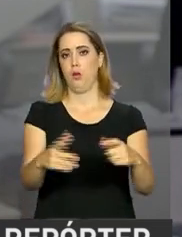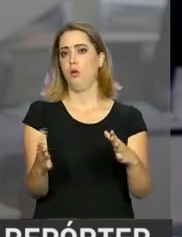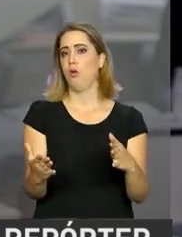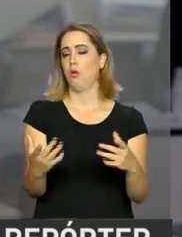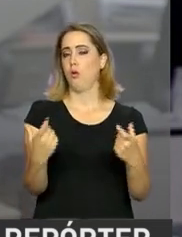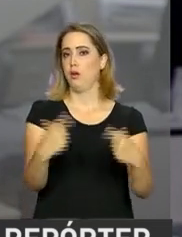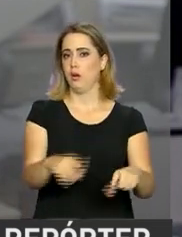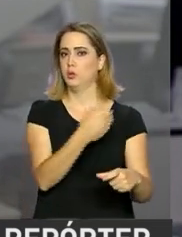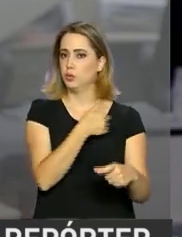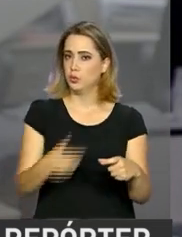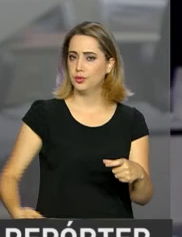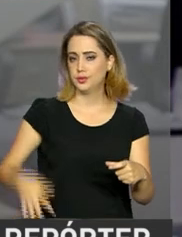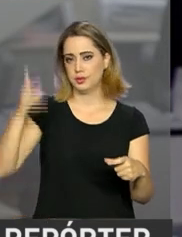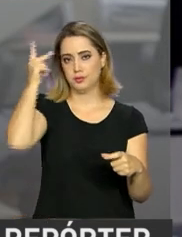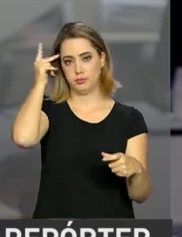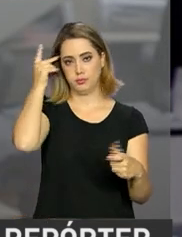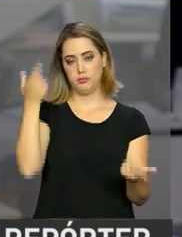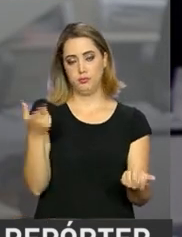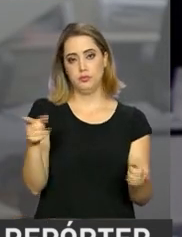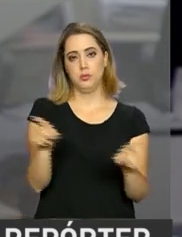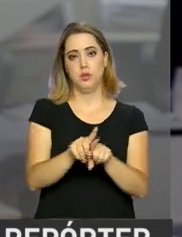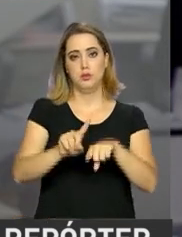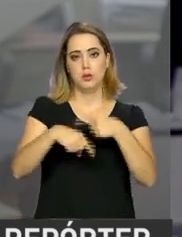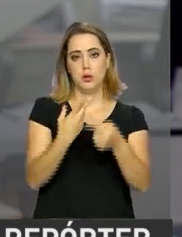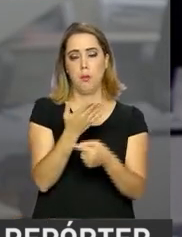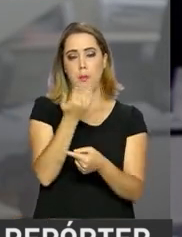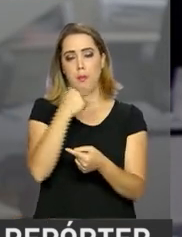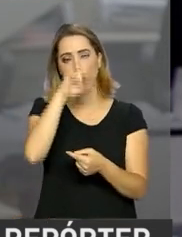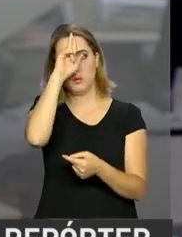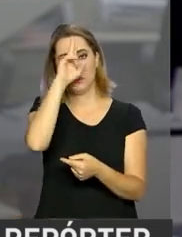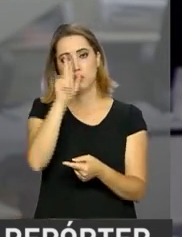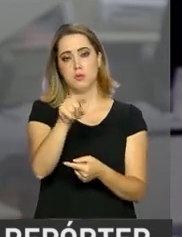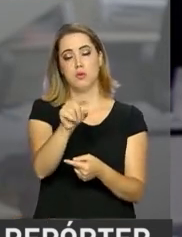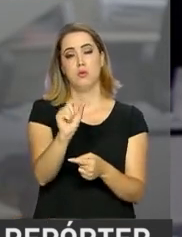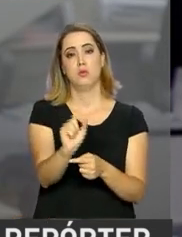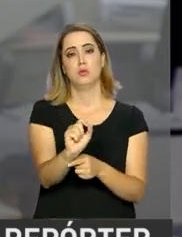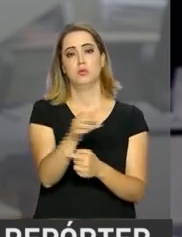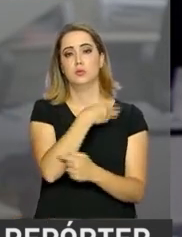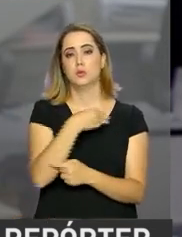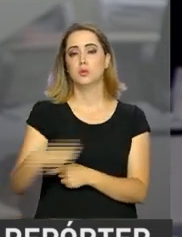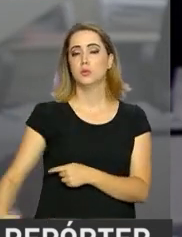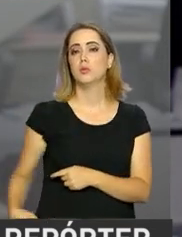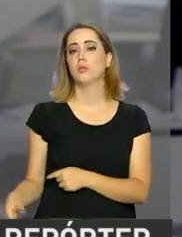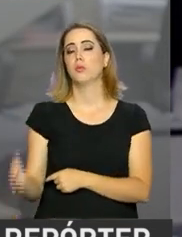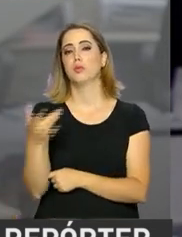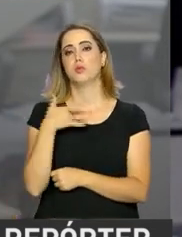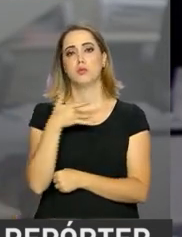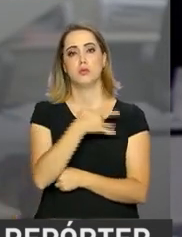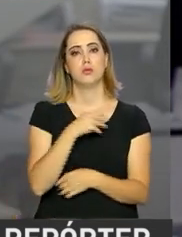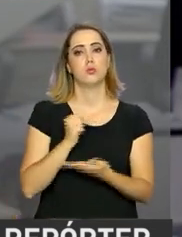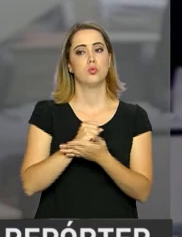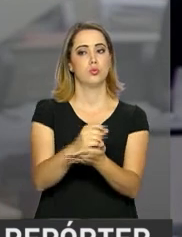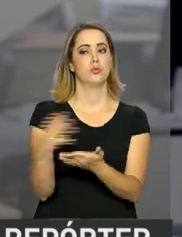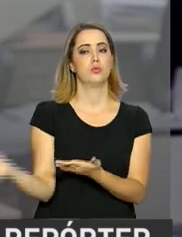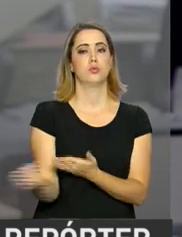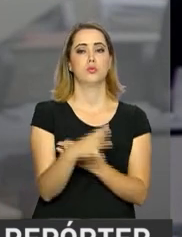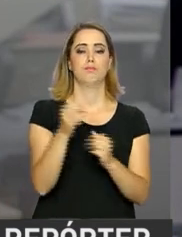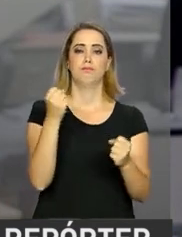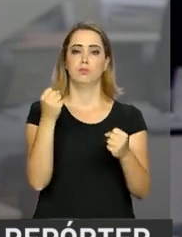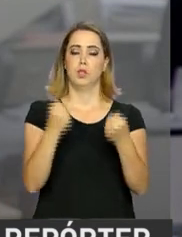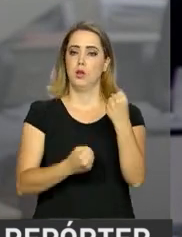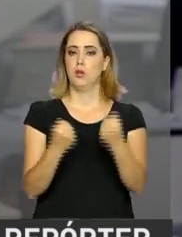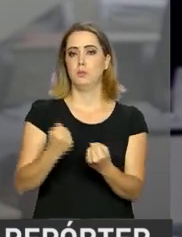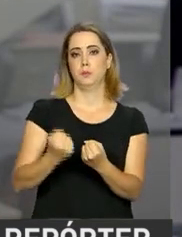paulista depois do almoço às três da tarde na prefeitura no centro da cidade o ministro da saúde entrega novas ambulâncias para vários municípios